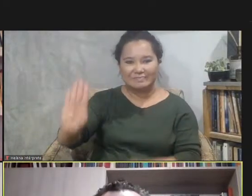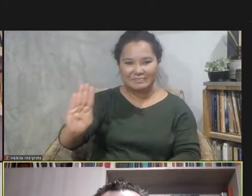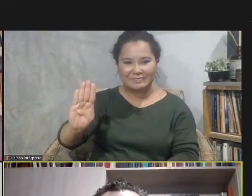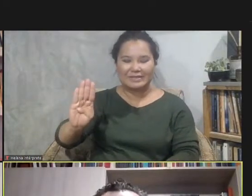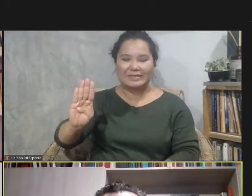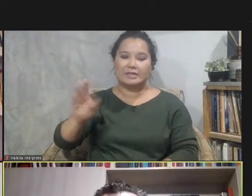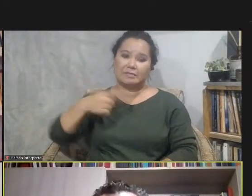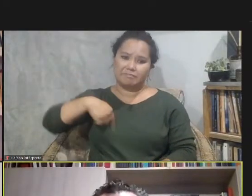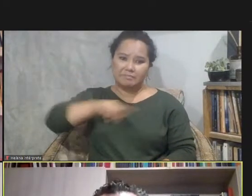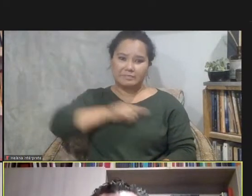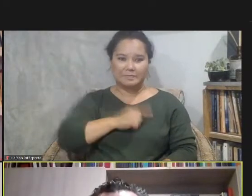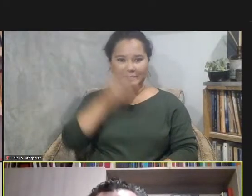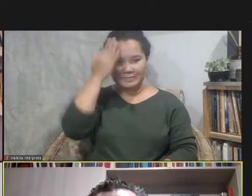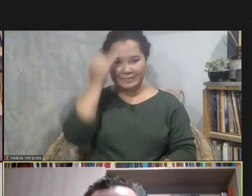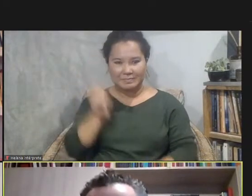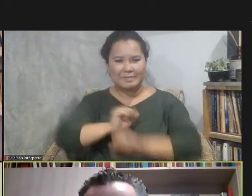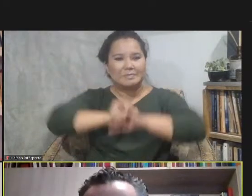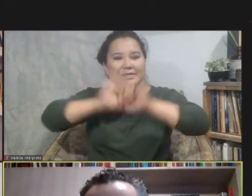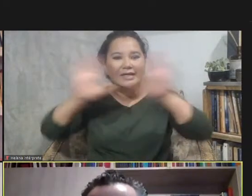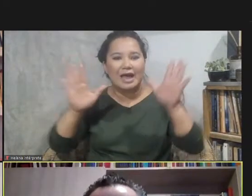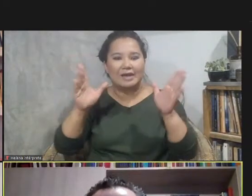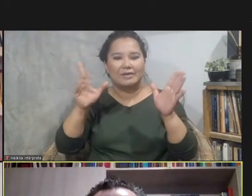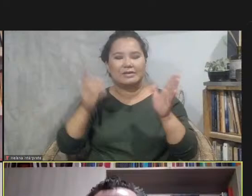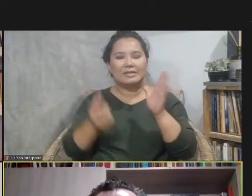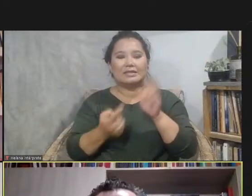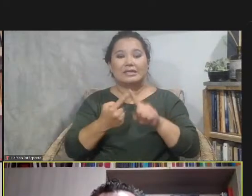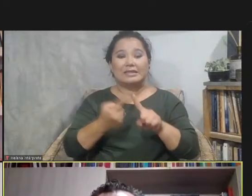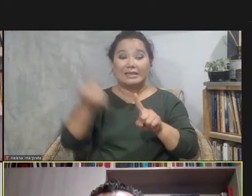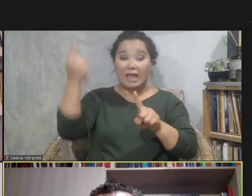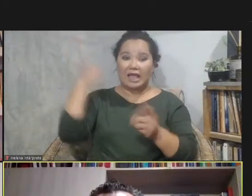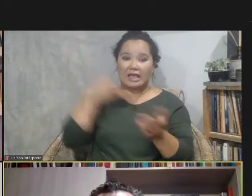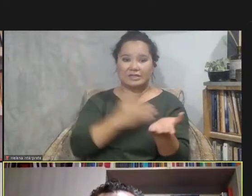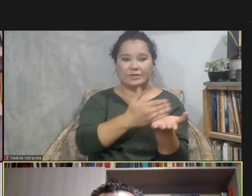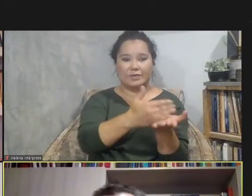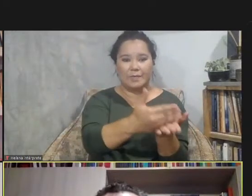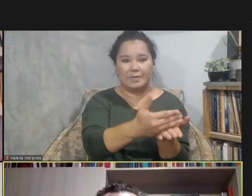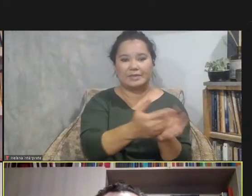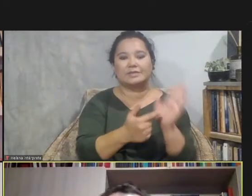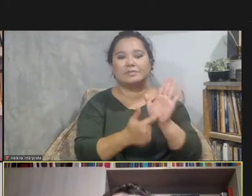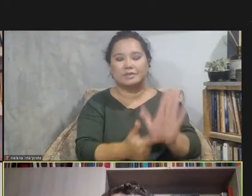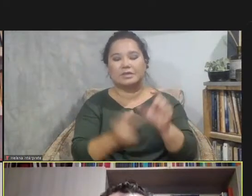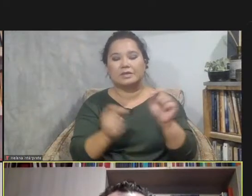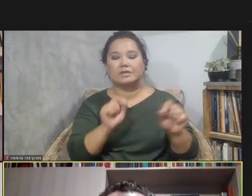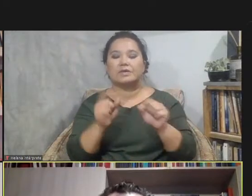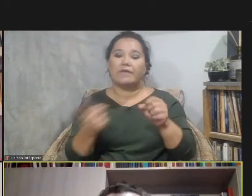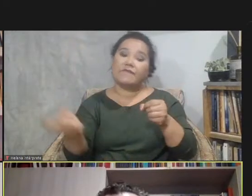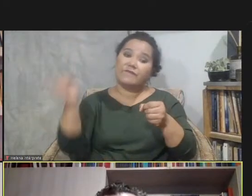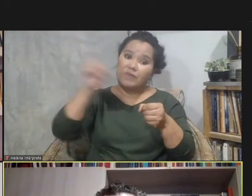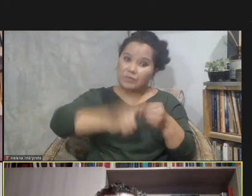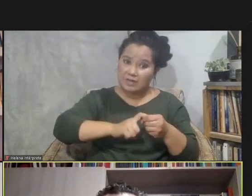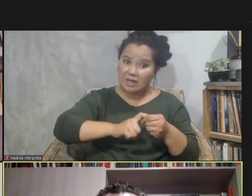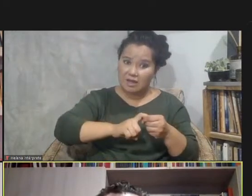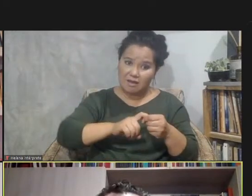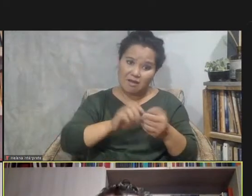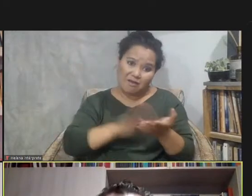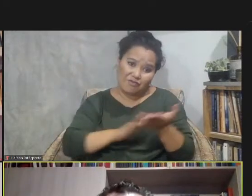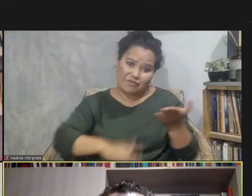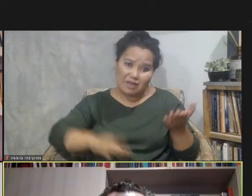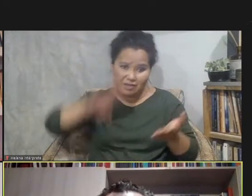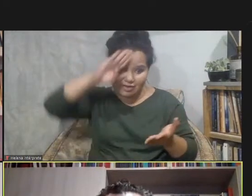claro desde o início, não, professor Algamir, que uma retomada das atividades acadêmicas seria incompleta